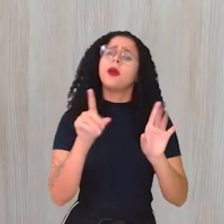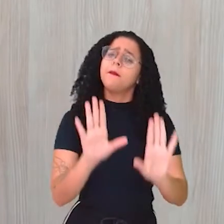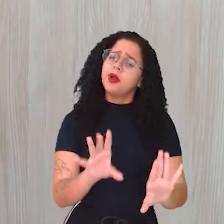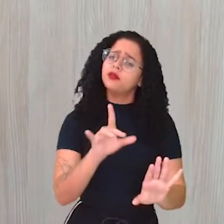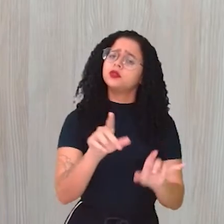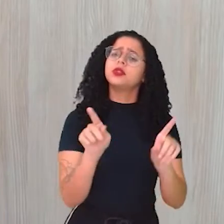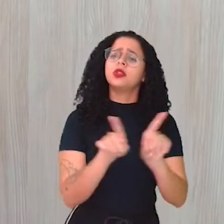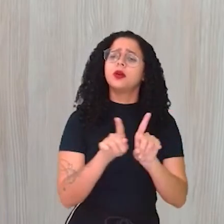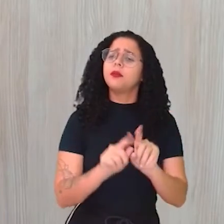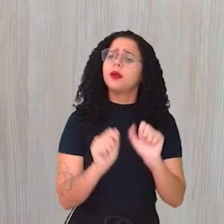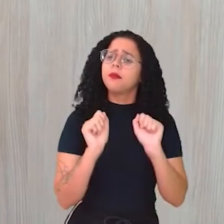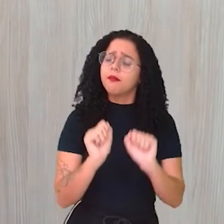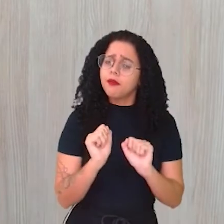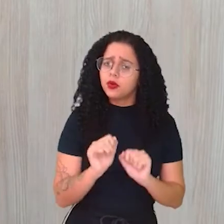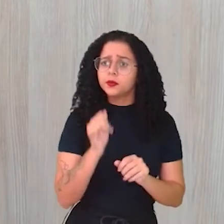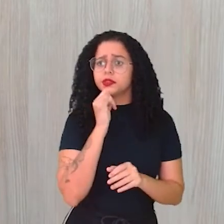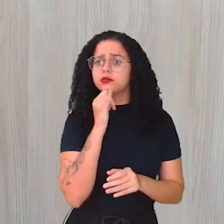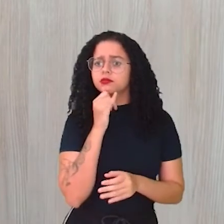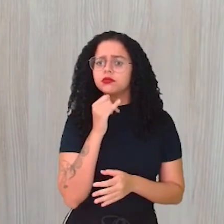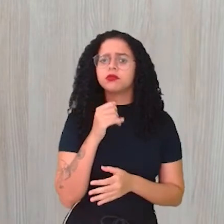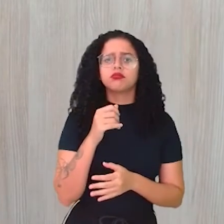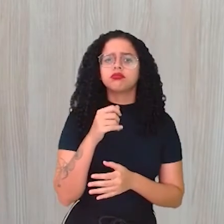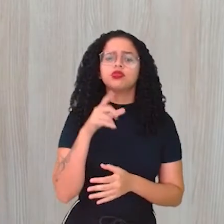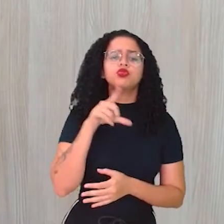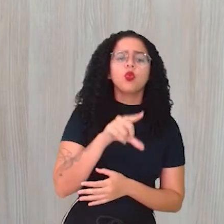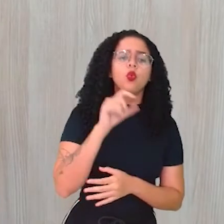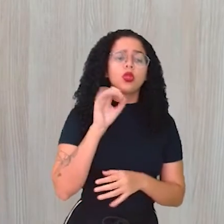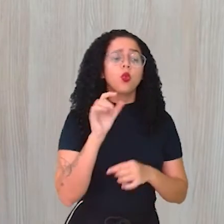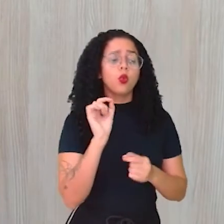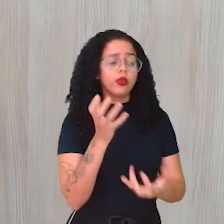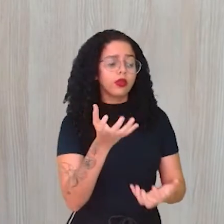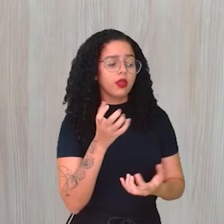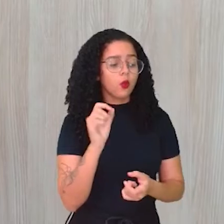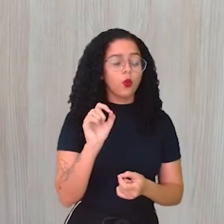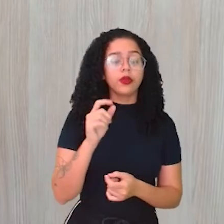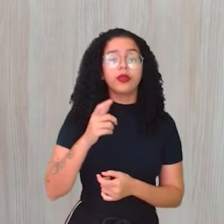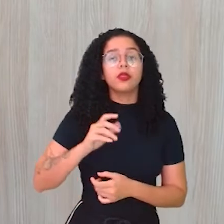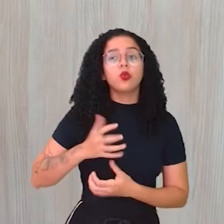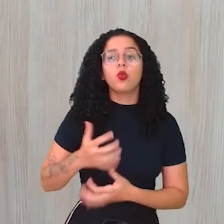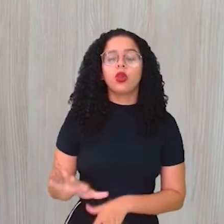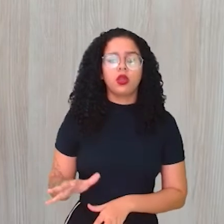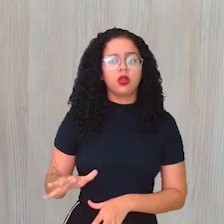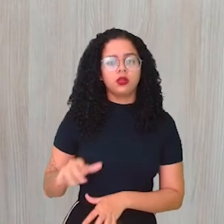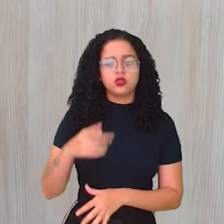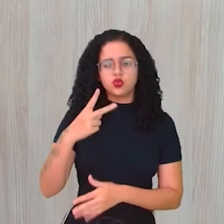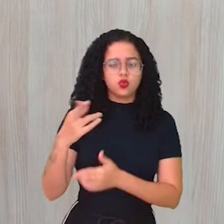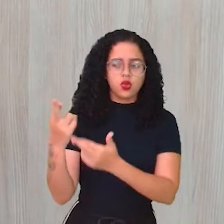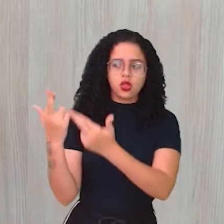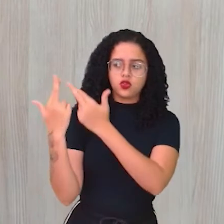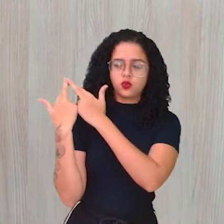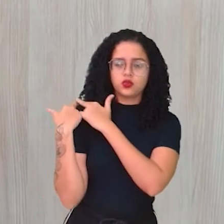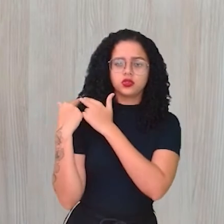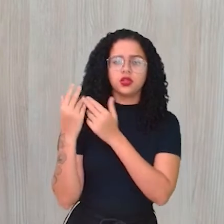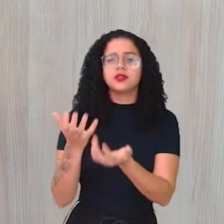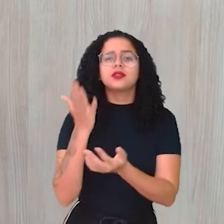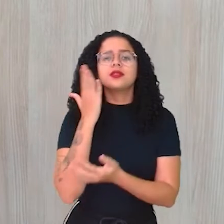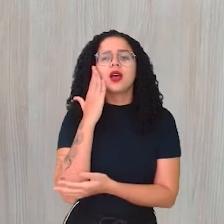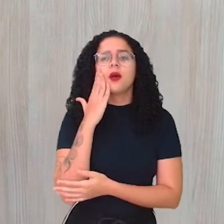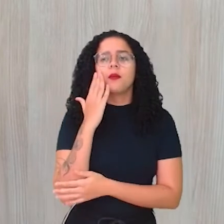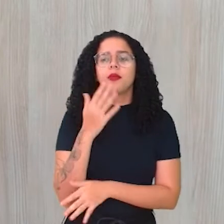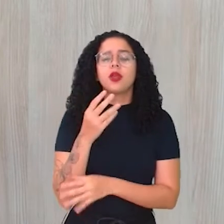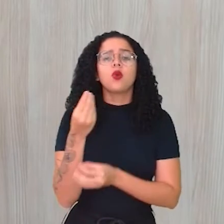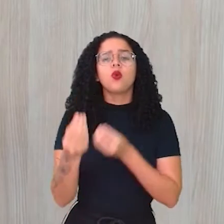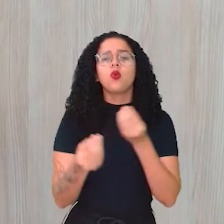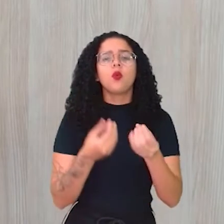mas aumenta também muito a questão da sua responsabilidade em filtrar, em saber como é que aquelas informações chegaram